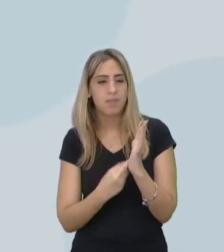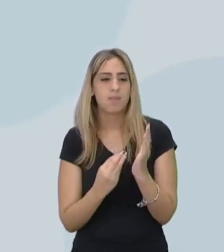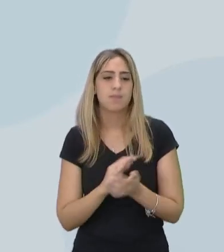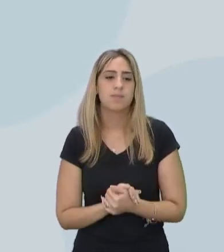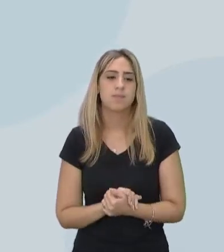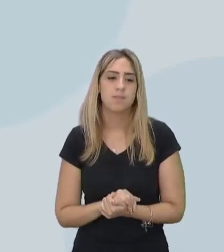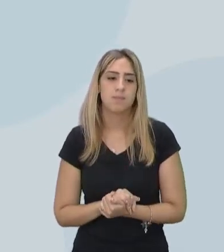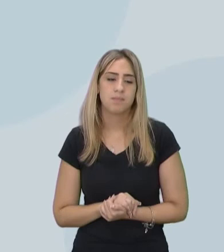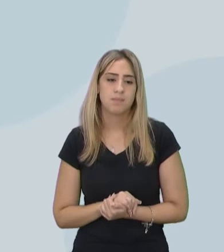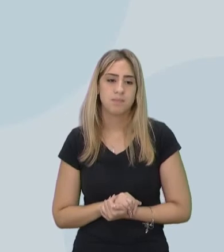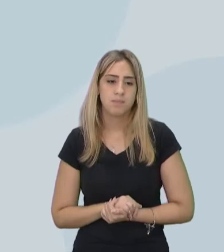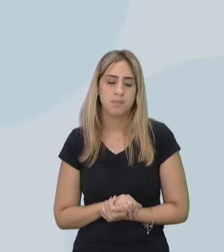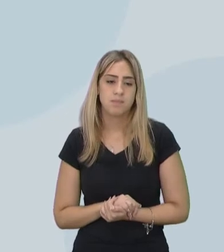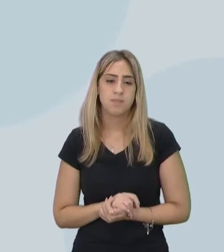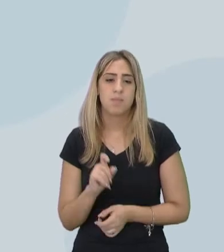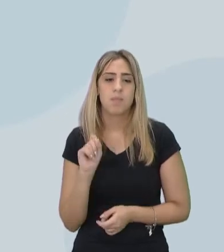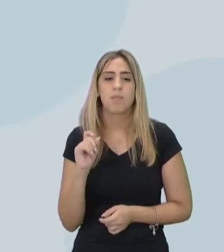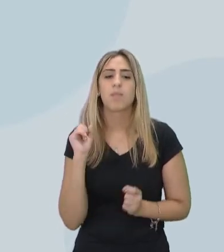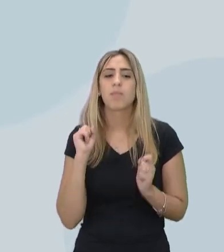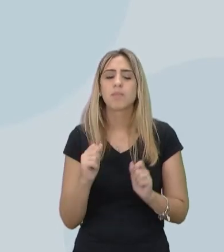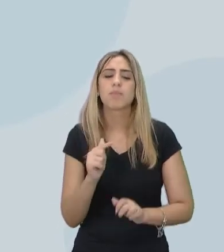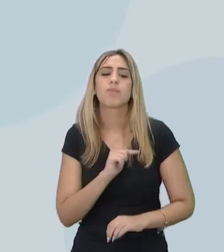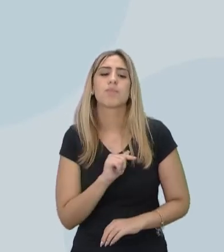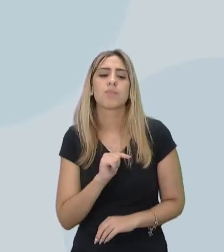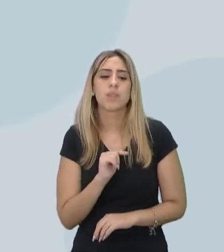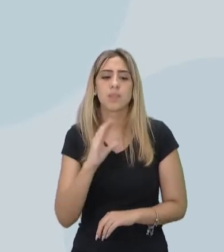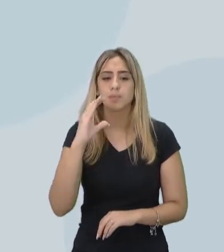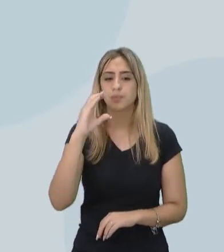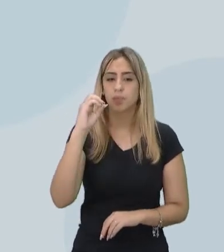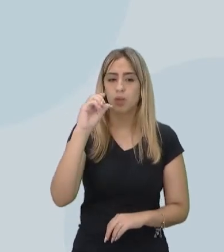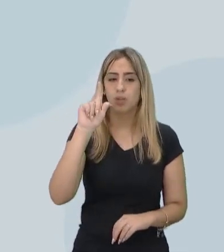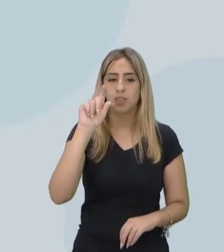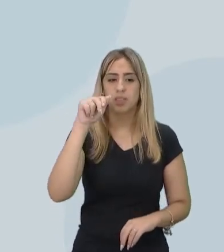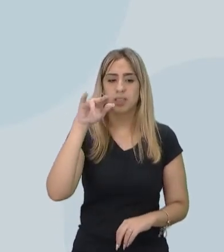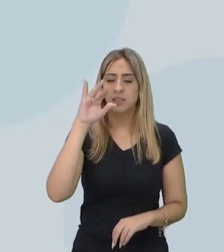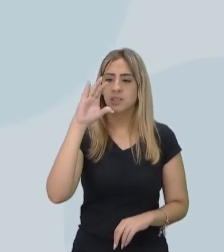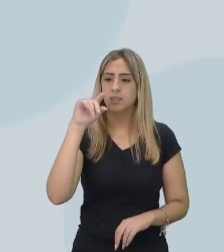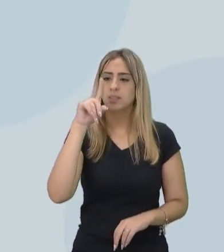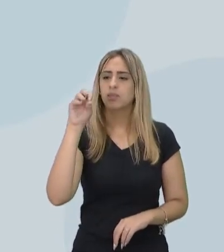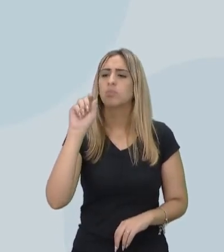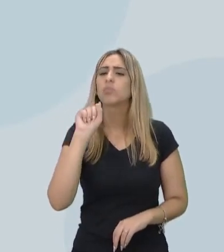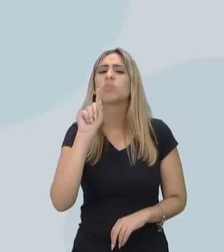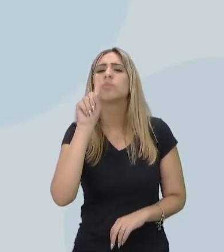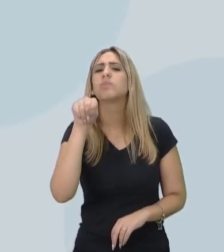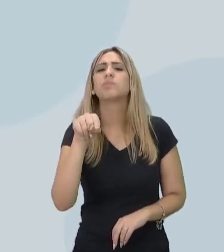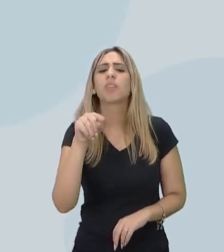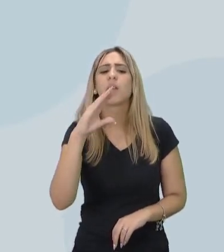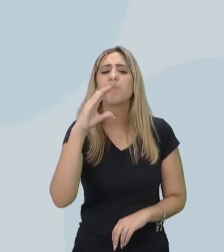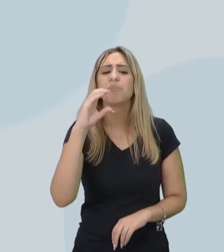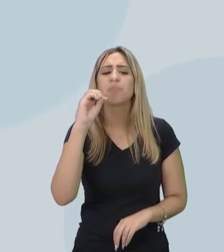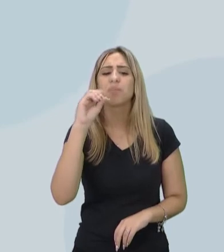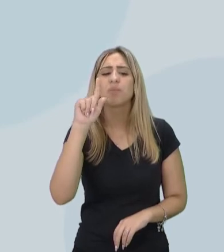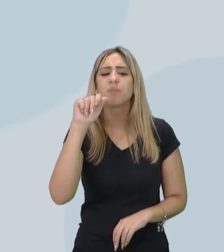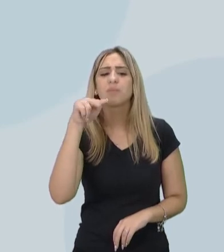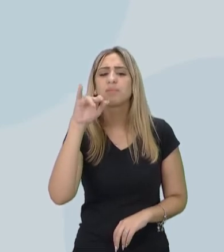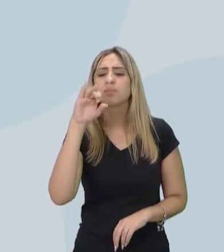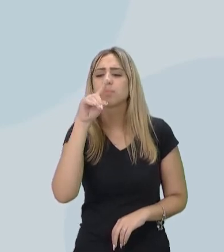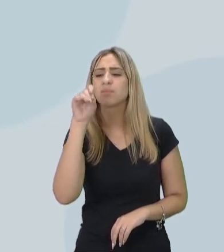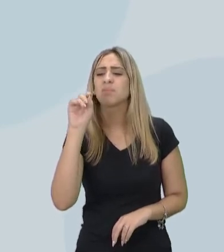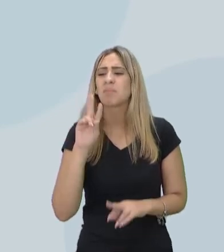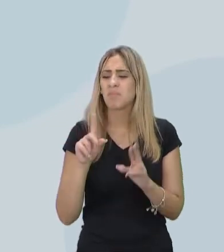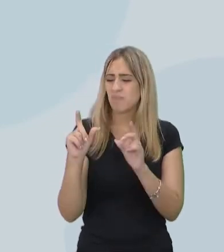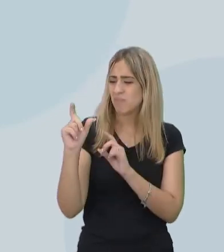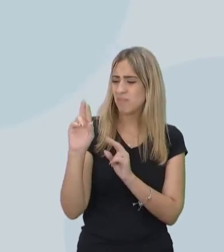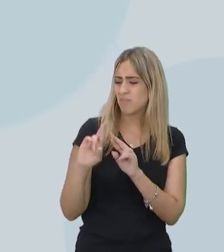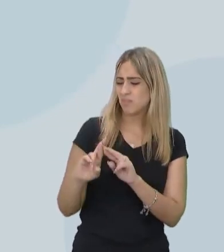tela, é isso. Vamos lá, o que mais que a gente tem aí? A cognição. E aí eu vou explicar o que é a cognição, porque é uma palavra meio diferentona. Aí talvez